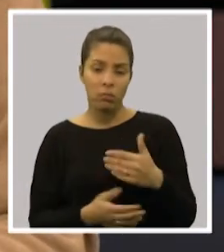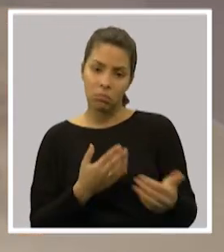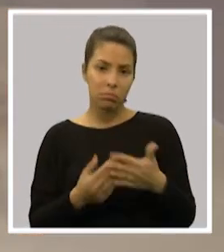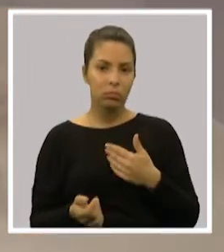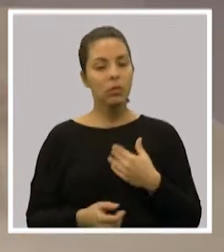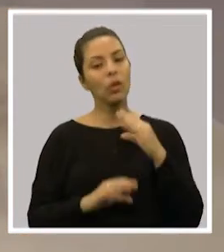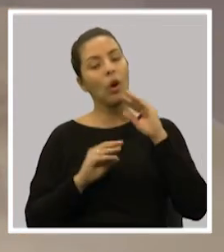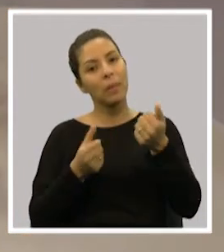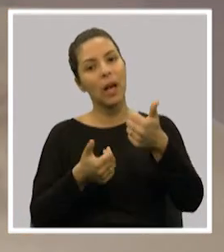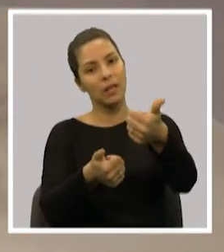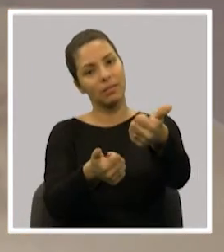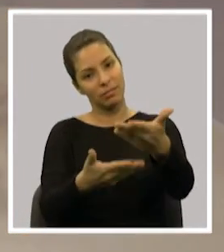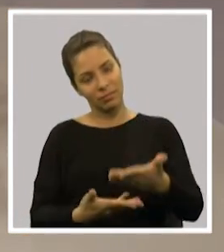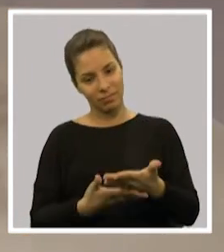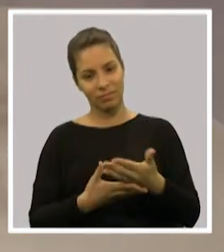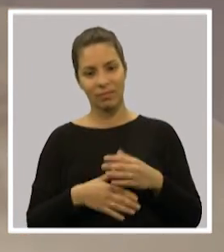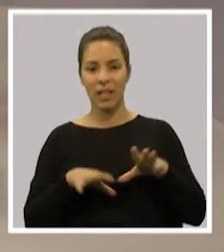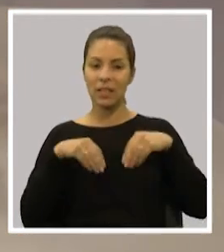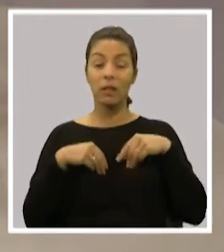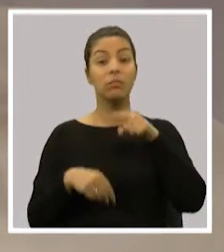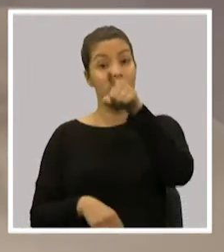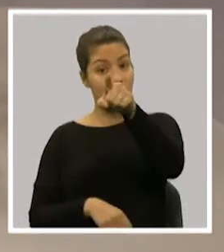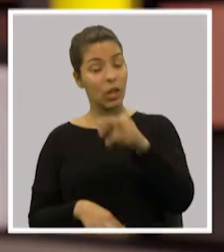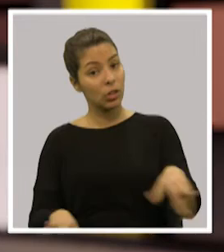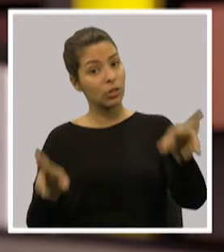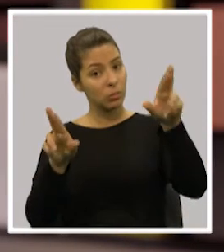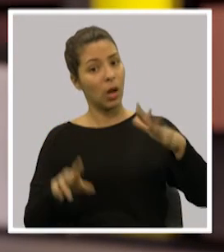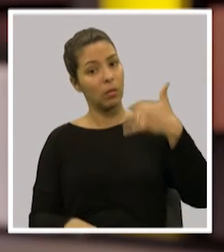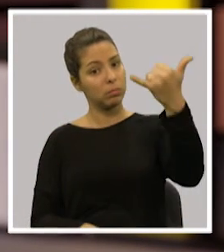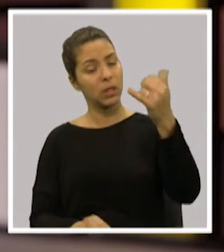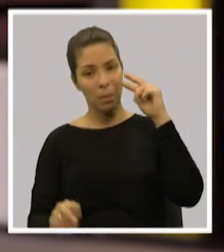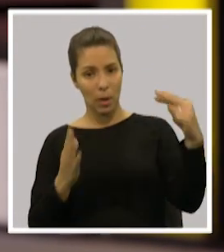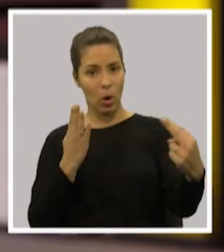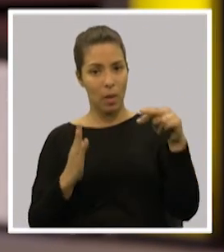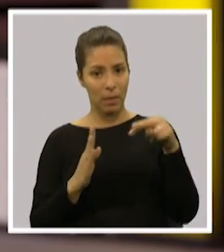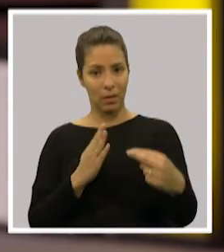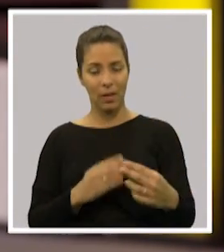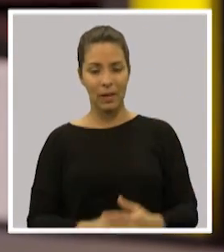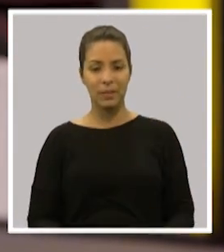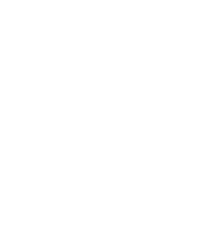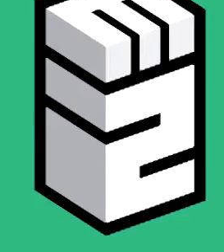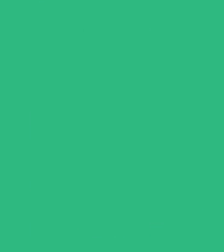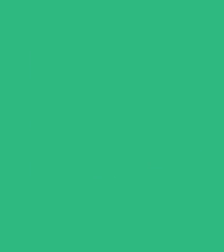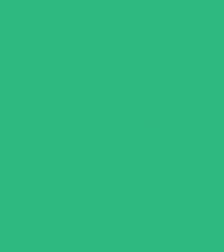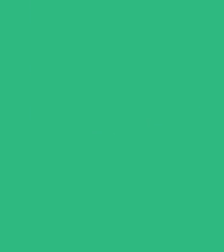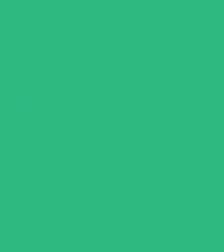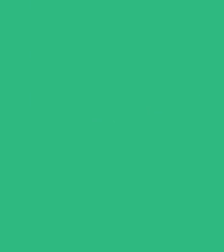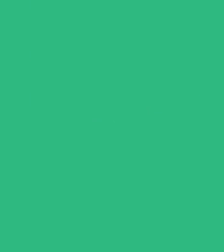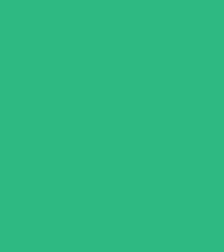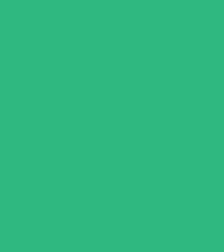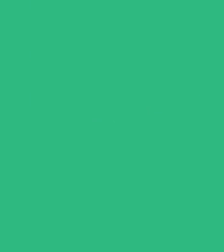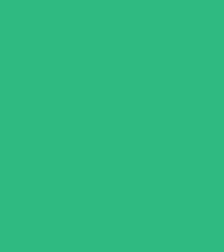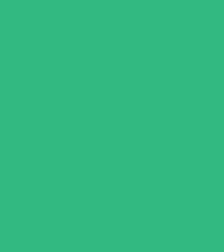tenha. Obrigada por ter aceitado o nosso convite. Obrigada eu. Quanto a ti, esperamos-te no próximo Panorâmica.